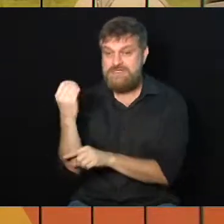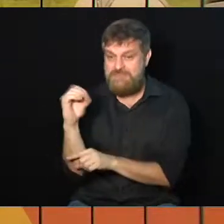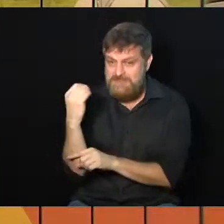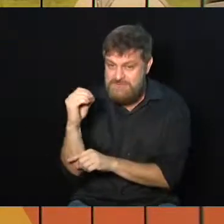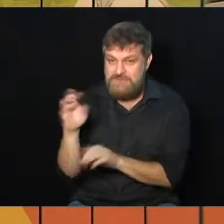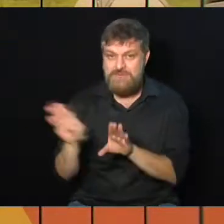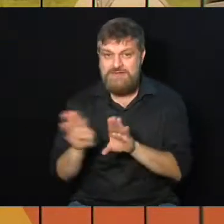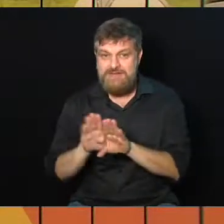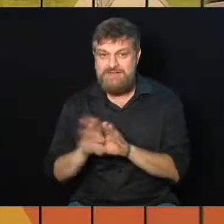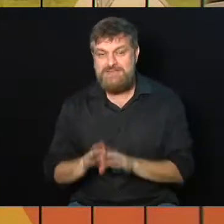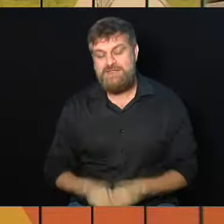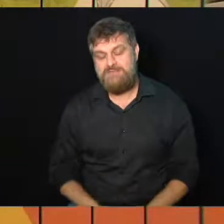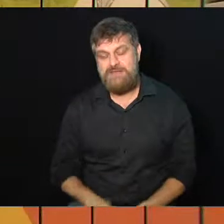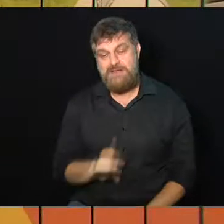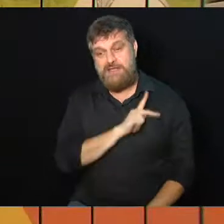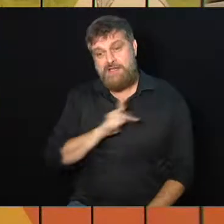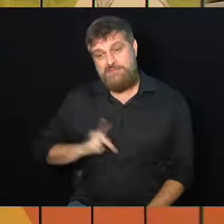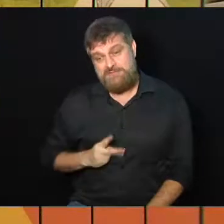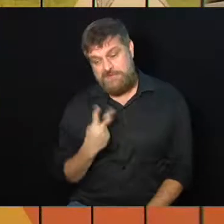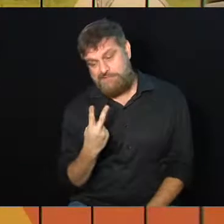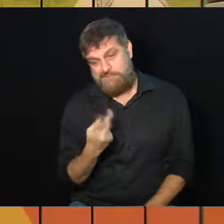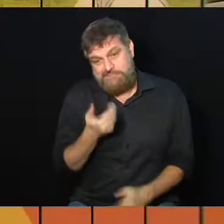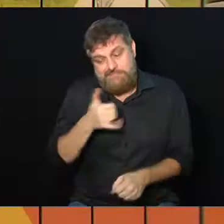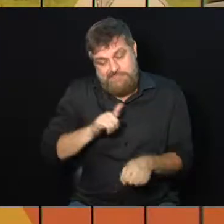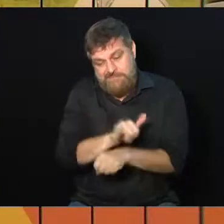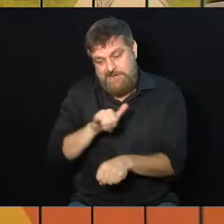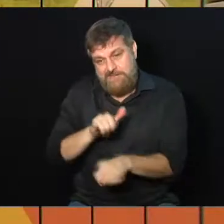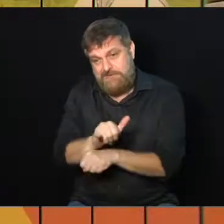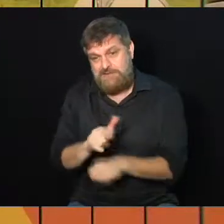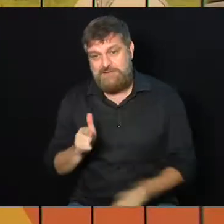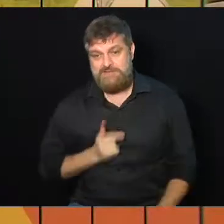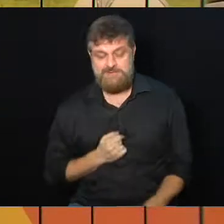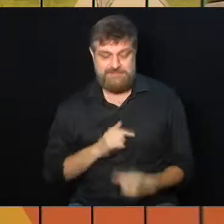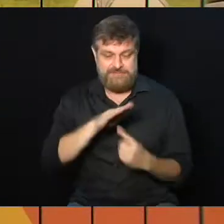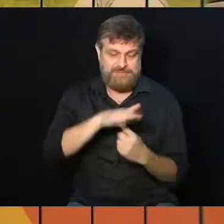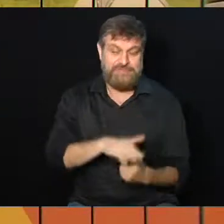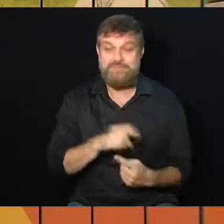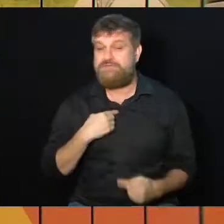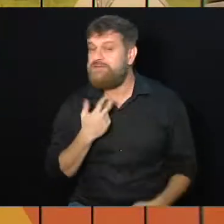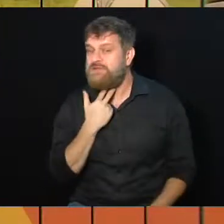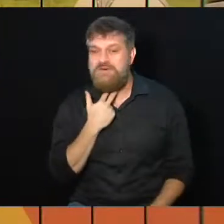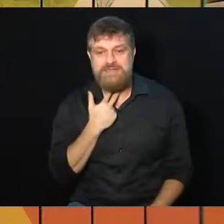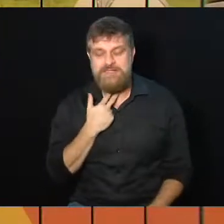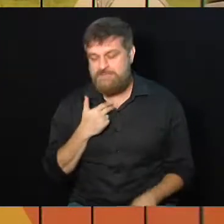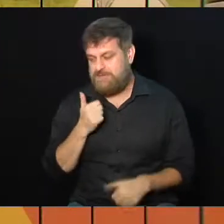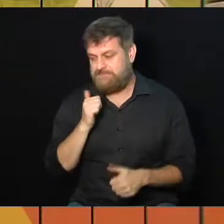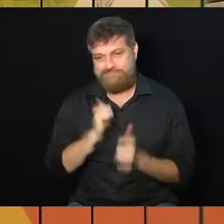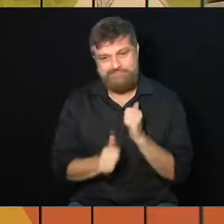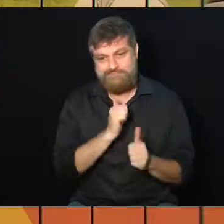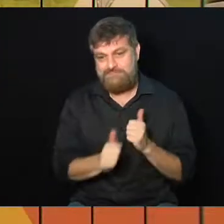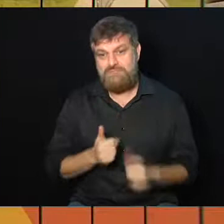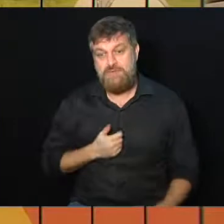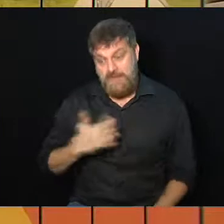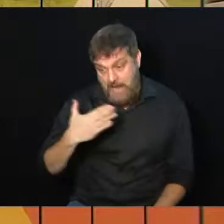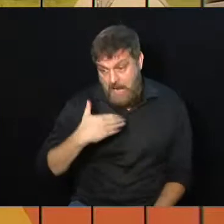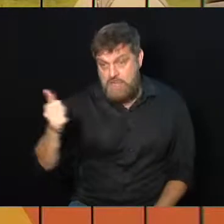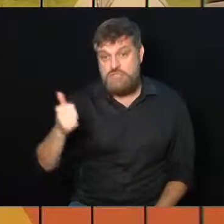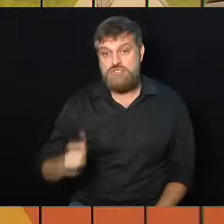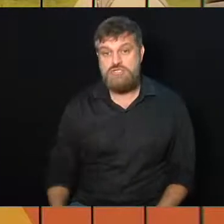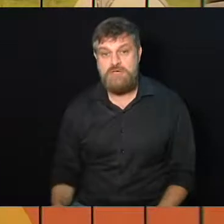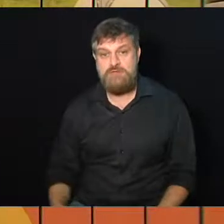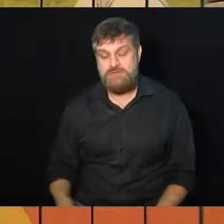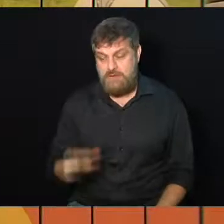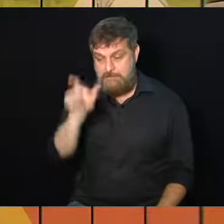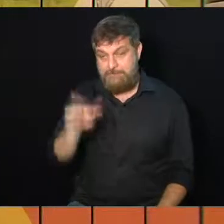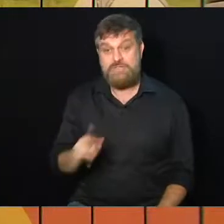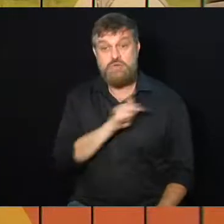vai desfalcar a Macaca em 2 partidas, diante do Oeste e do Atlético Goianiense, só que é mais uma convocação de um jogador da